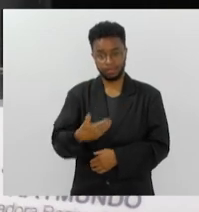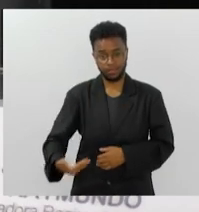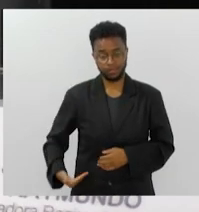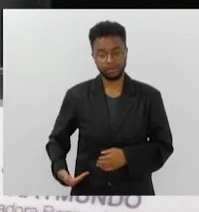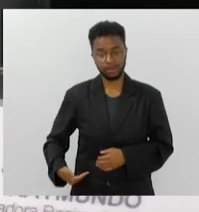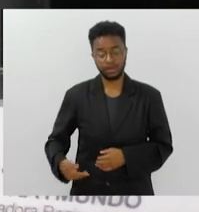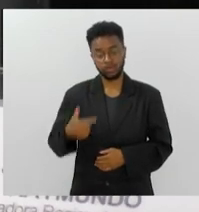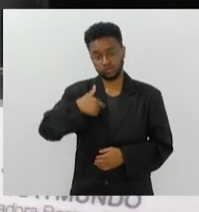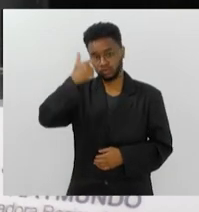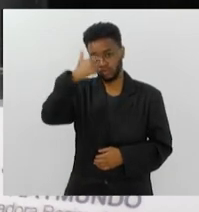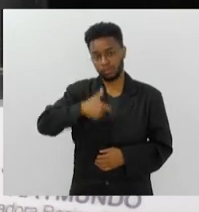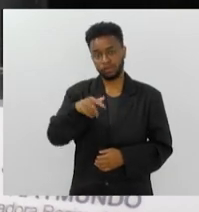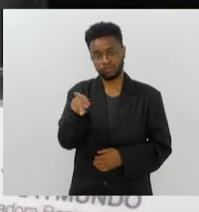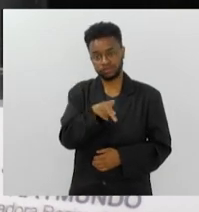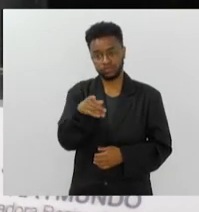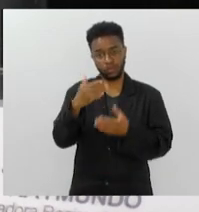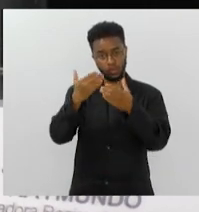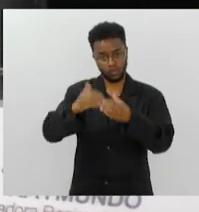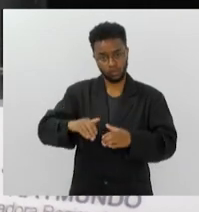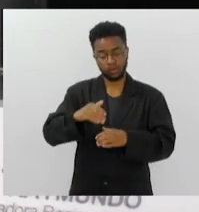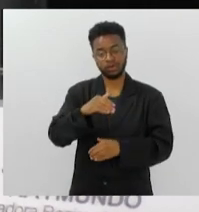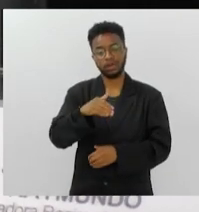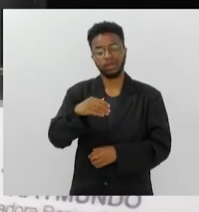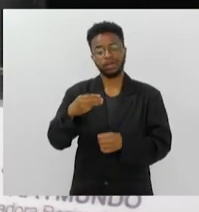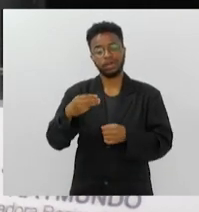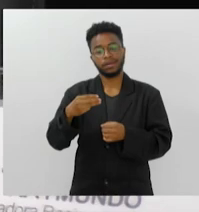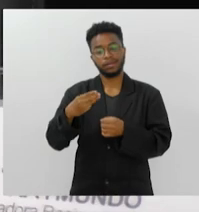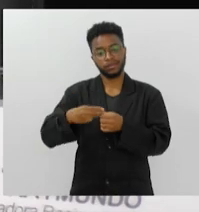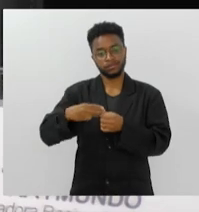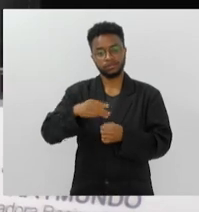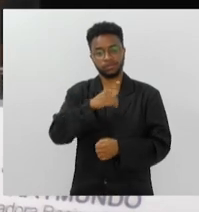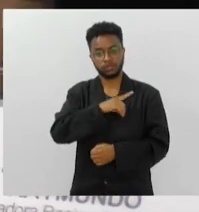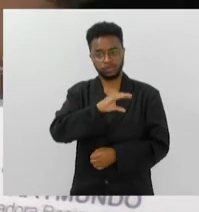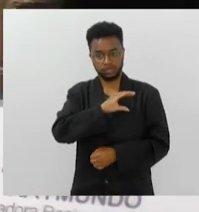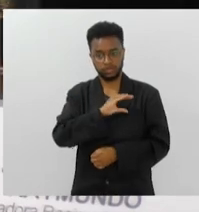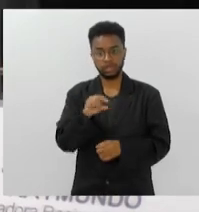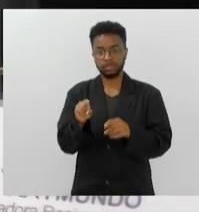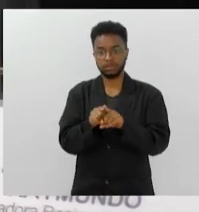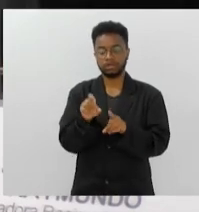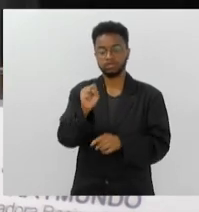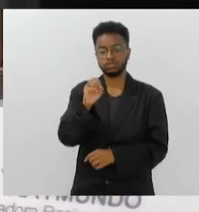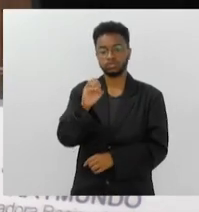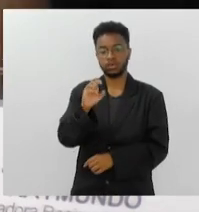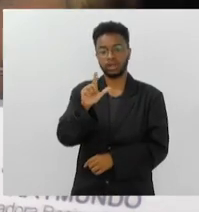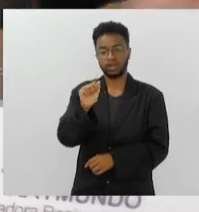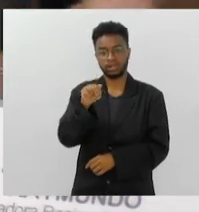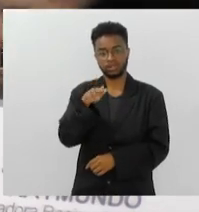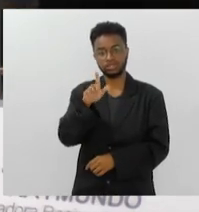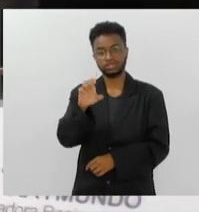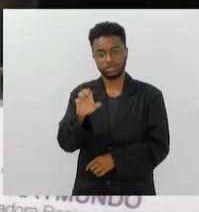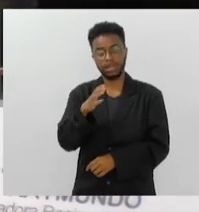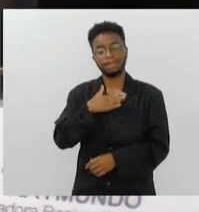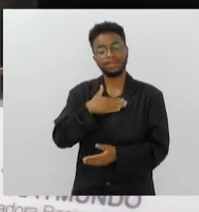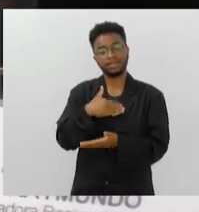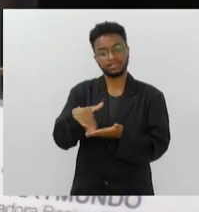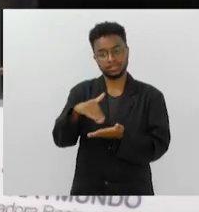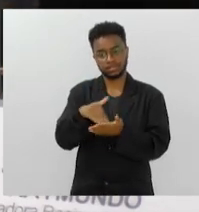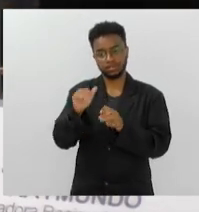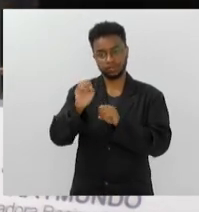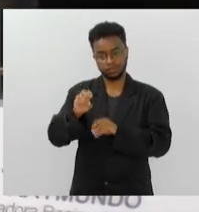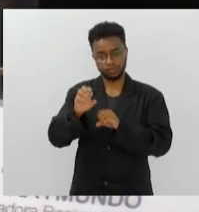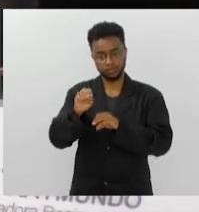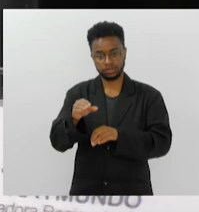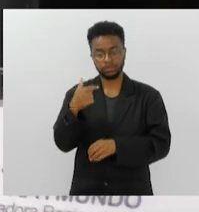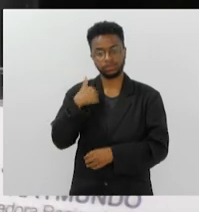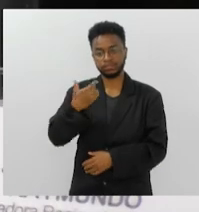sou professora concursada da rede pública de Duque de Caxias. Solange Maria Amaral, tive a honra de ser minha secretária de educação